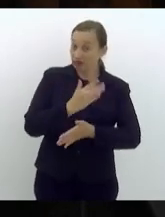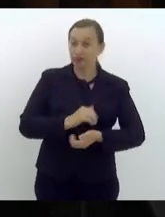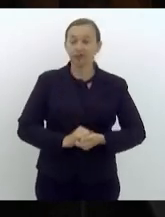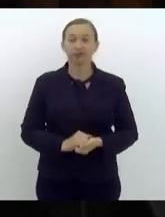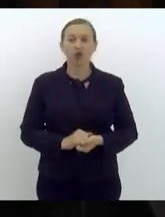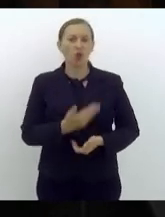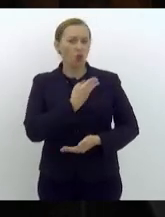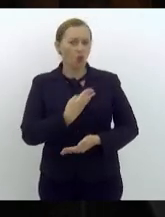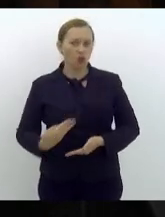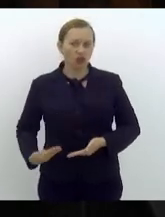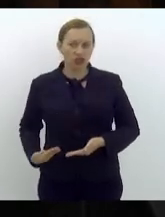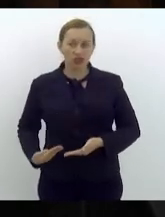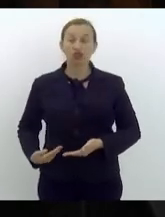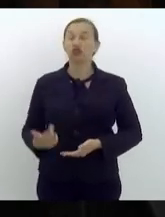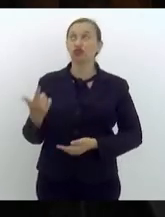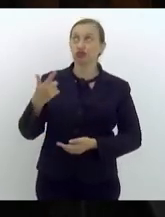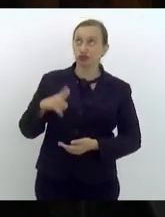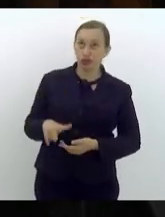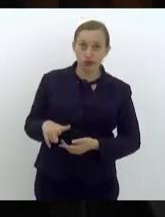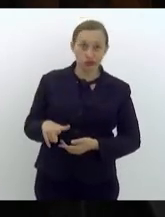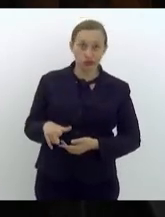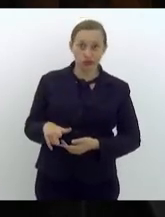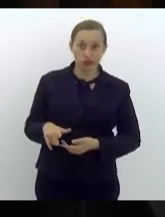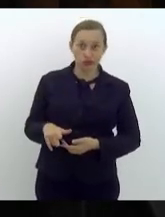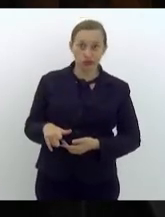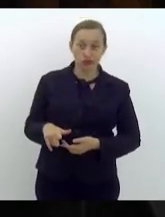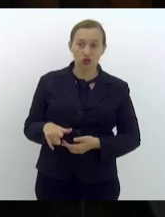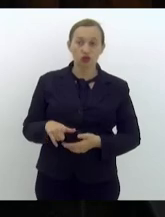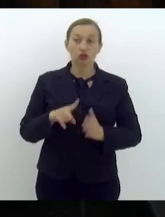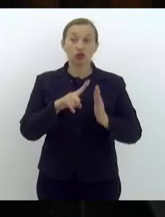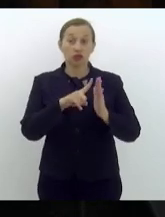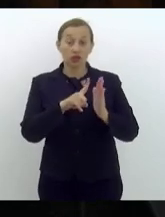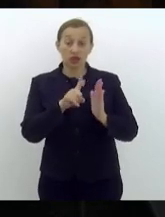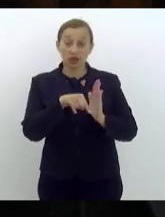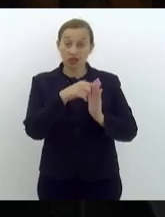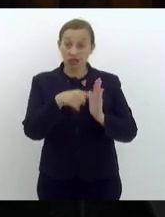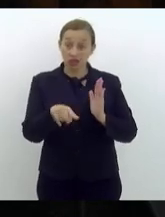O governador, novamente, vetou em